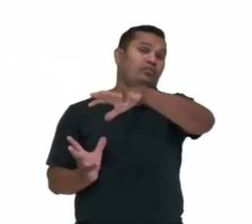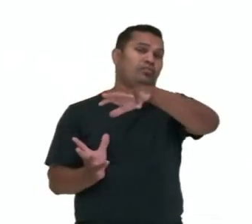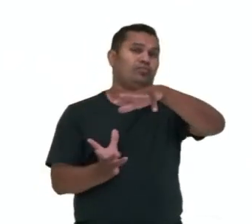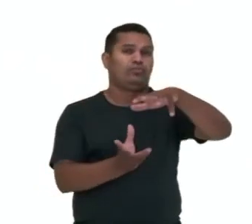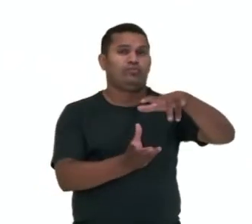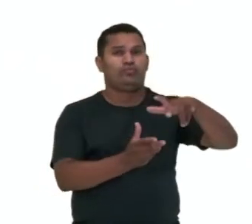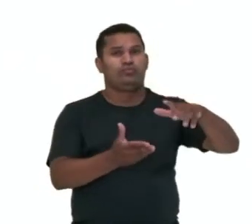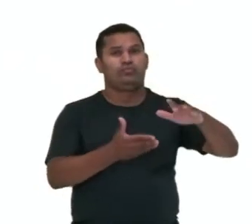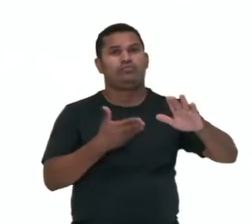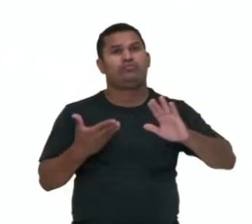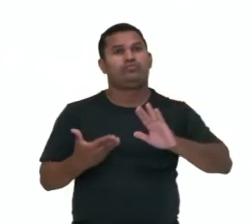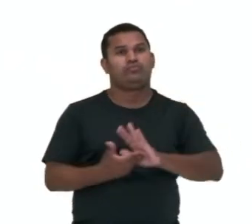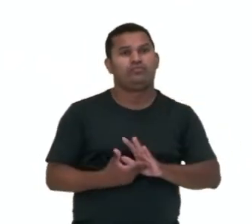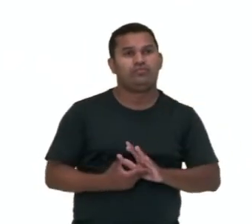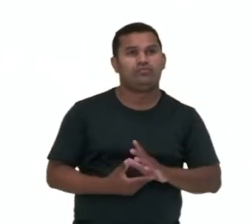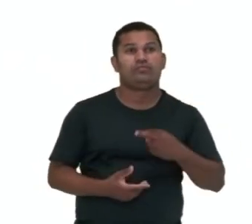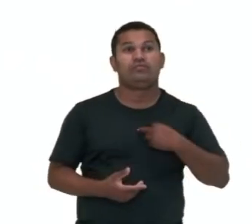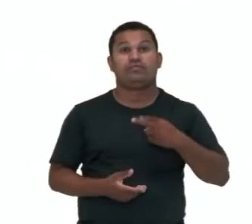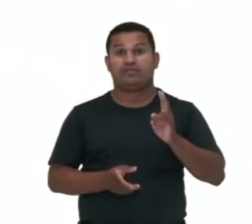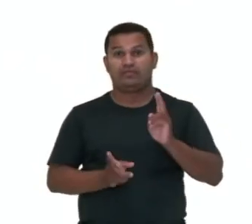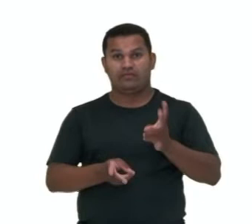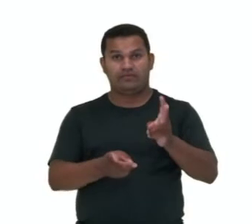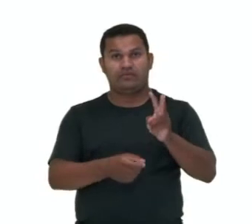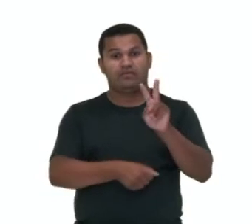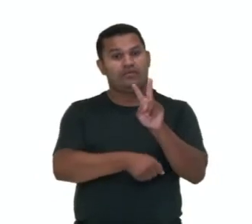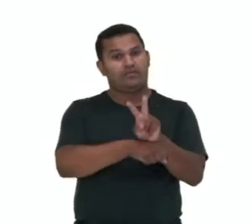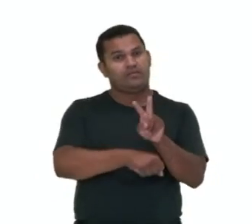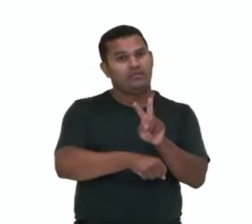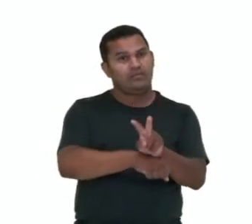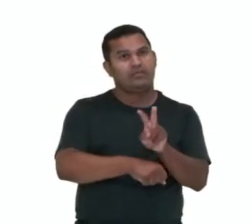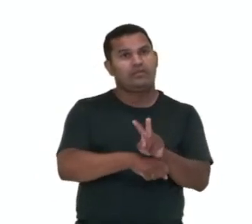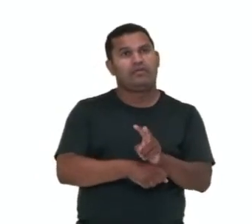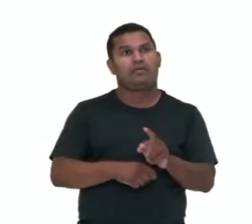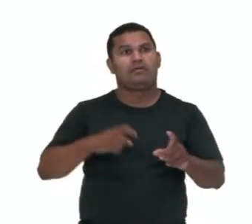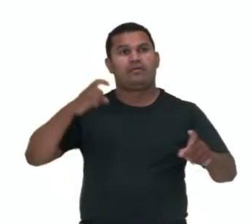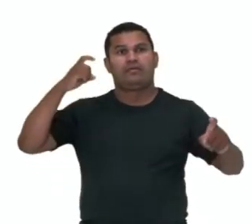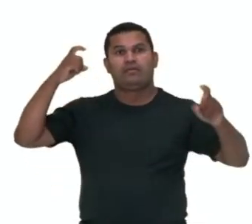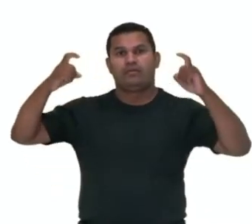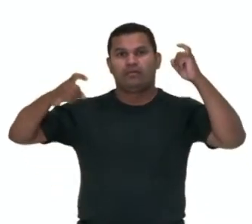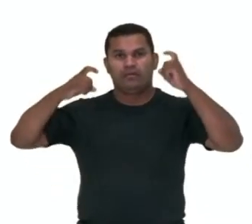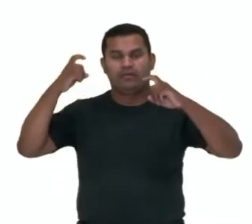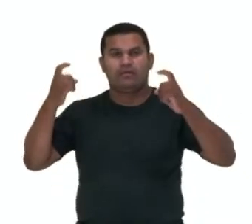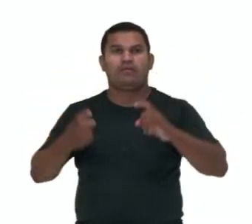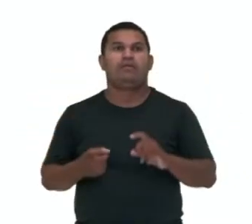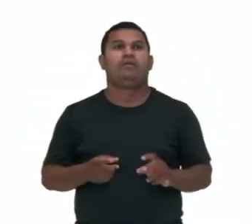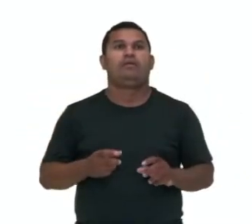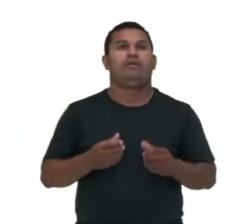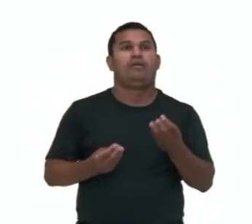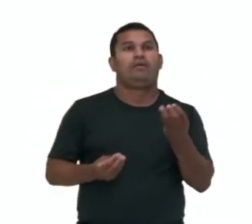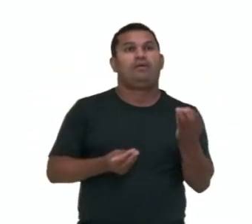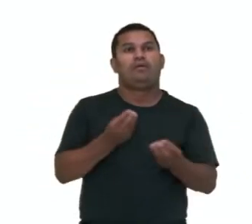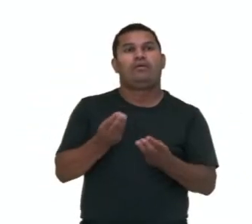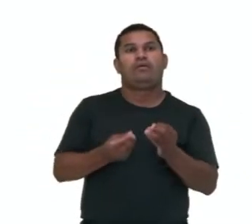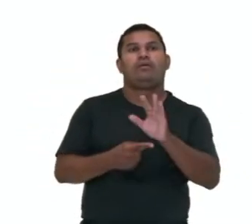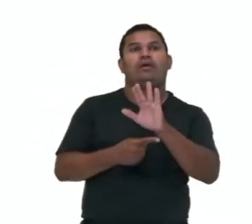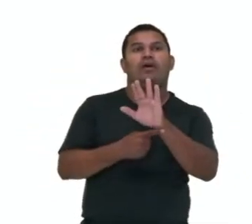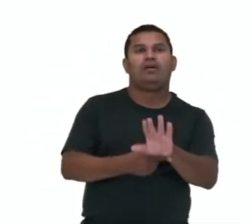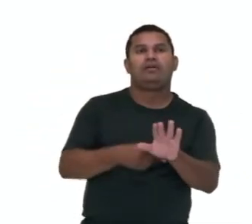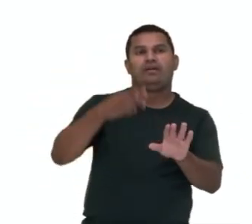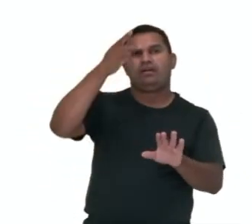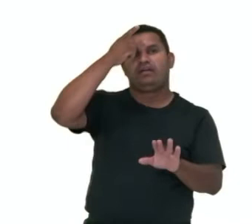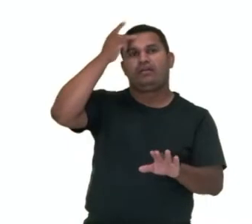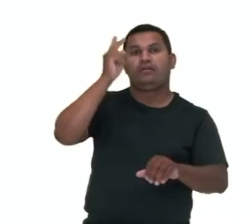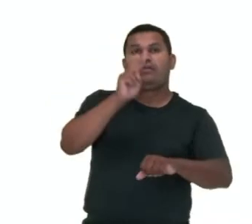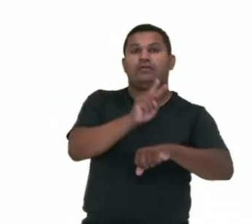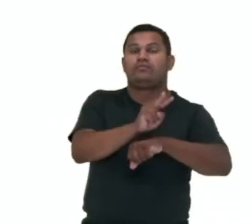da biosfera, em função da preocupação com a devastação ao longo do tempo que aconteceu na Mata Atlântica.